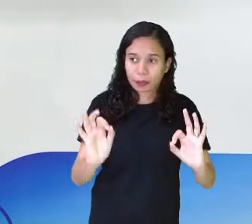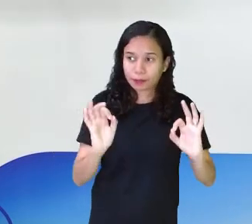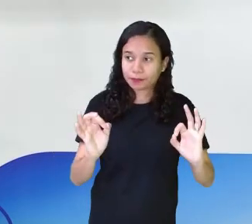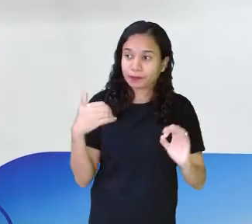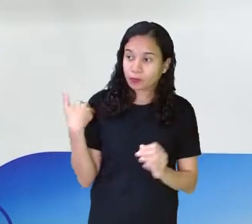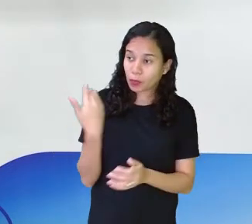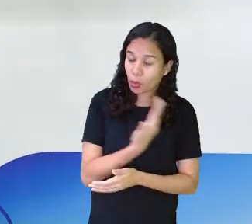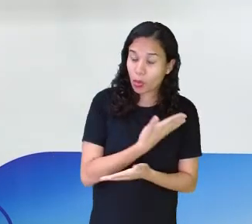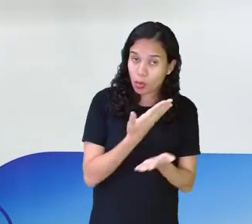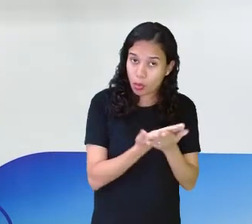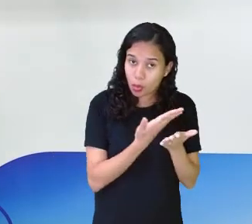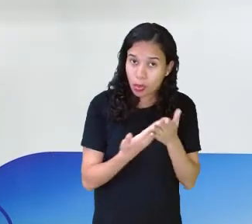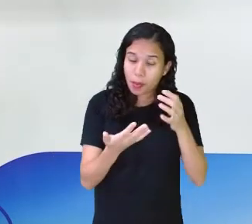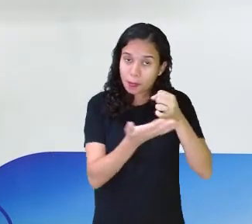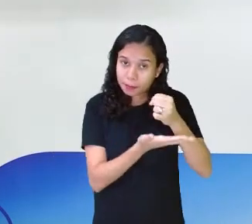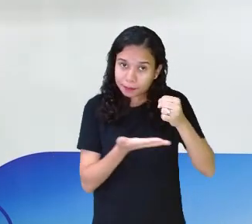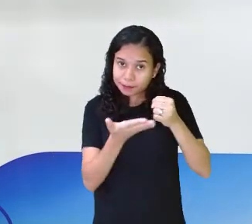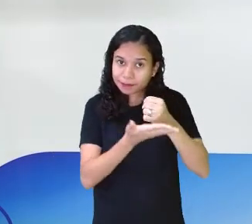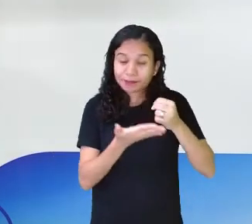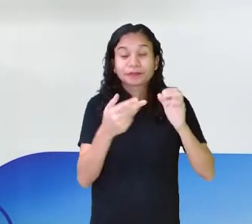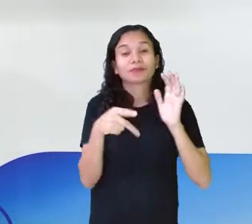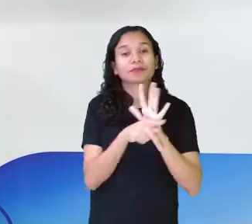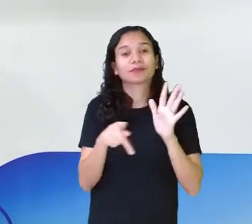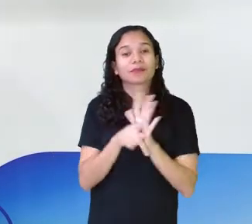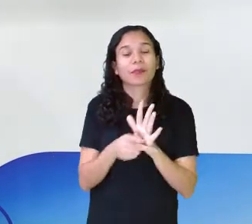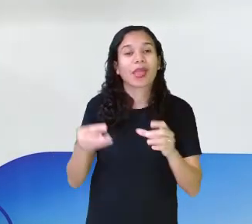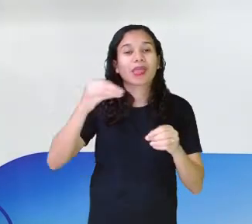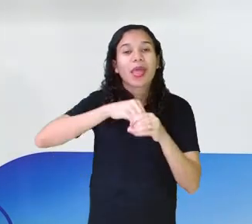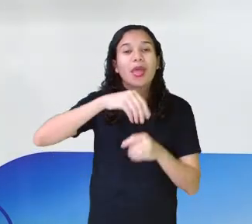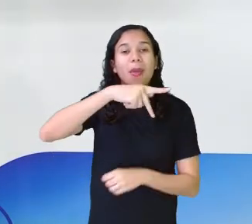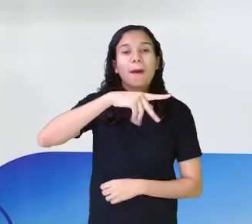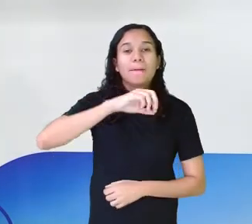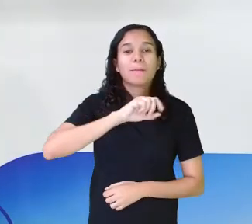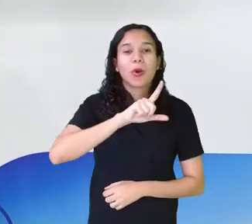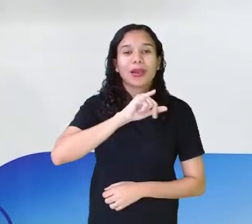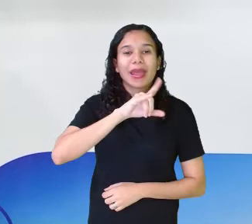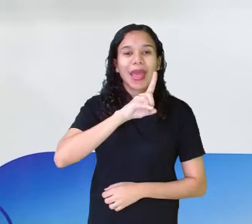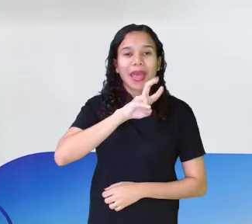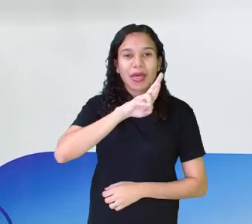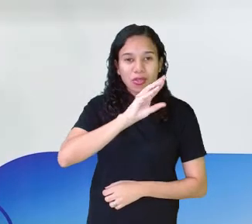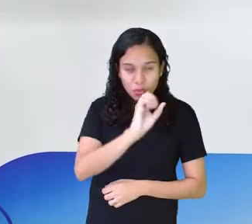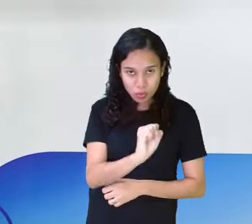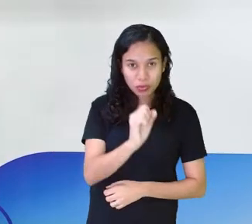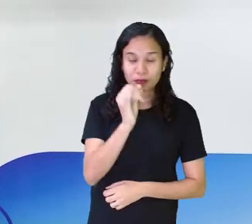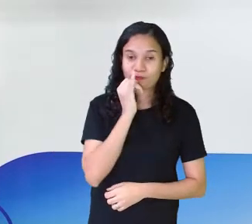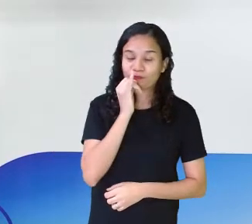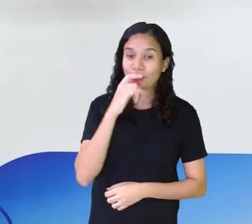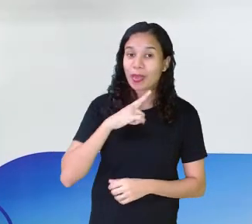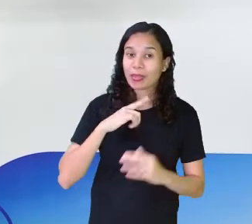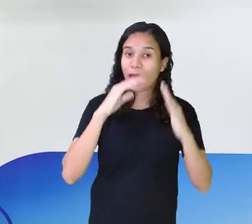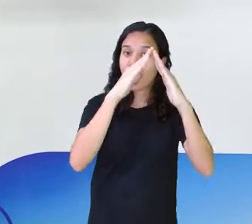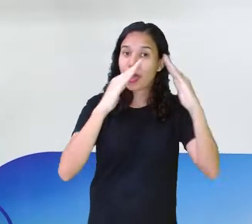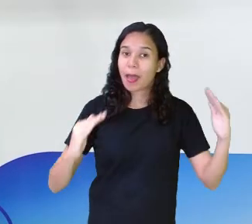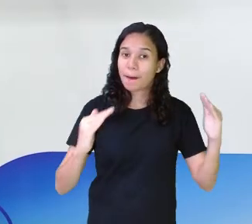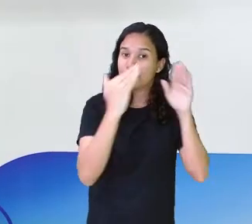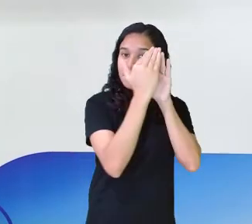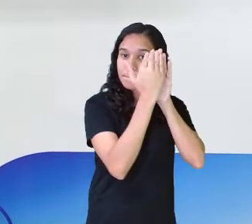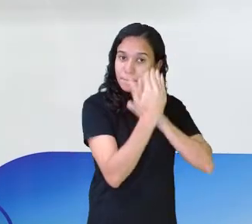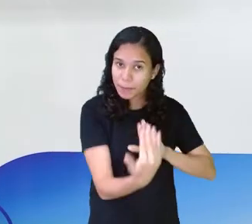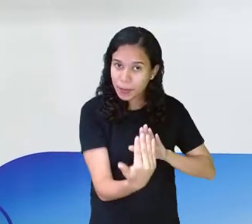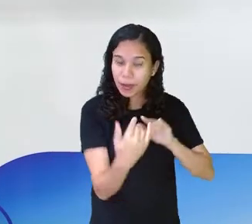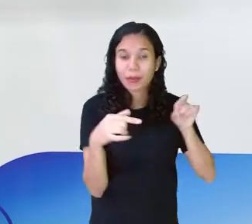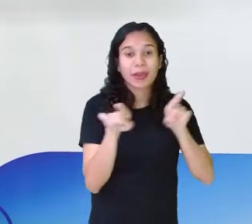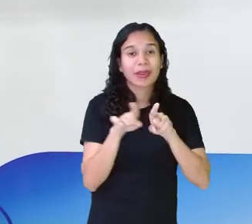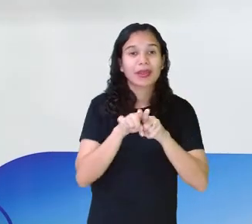Vamos trabalhar com os básicos. E dentro desses poliedros, por exemplo, eu tenho as minhas pirâmides e eu tenho os